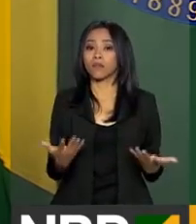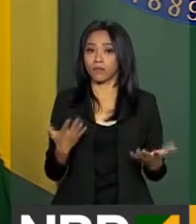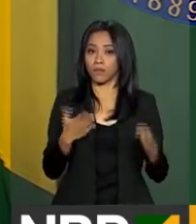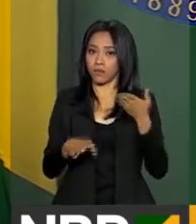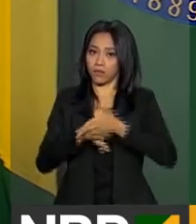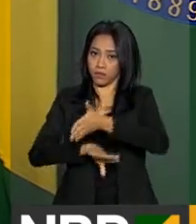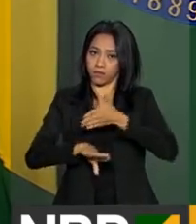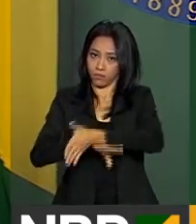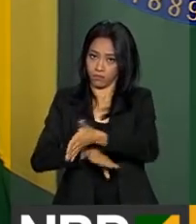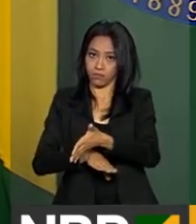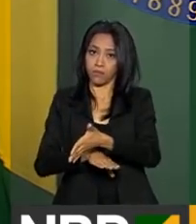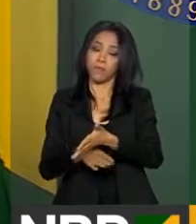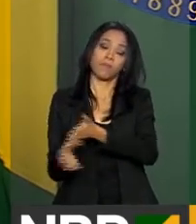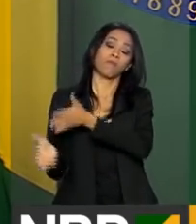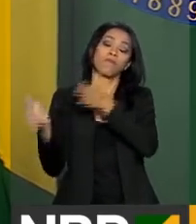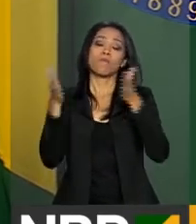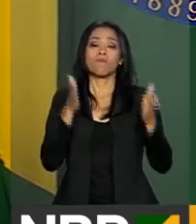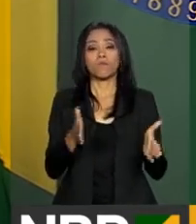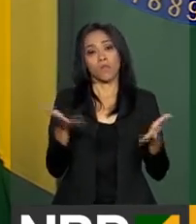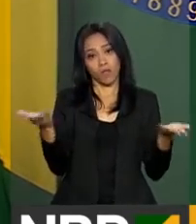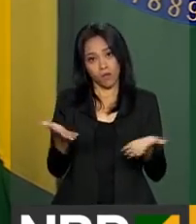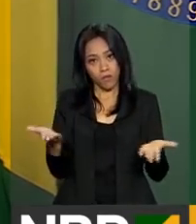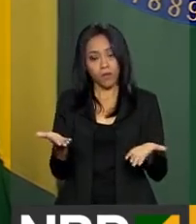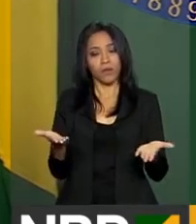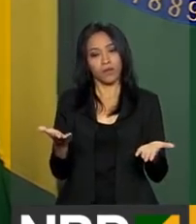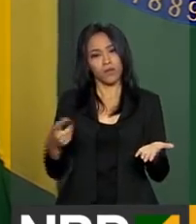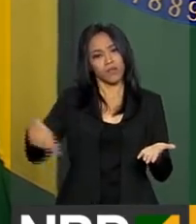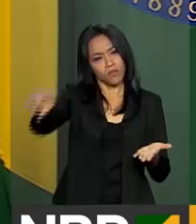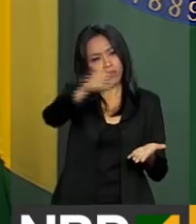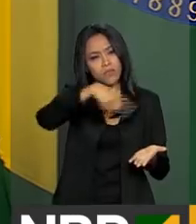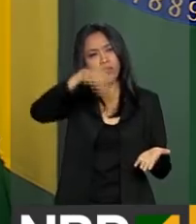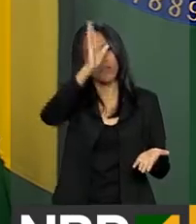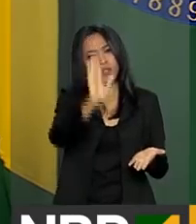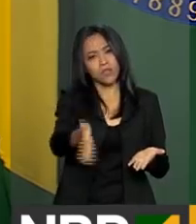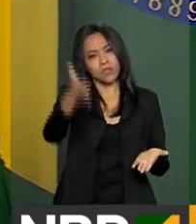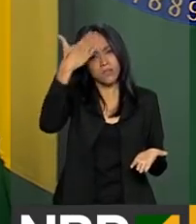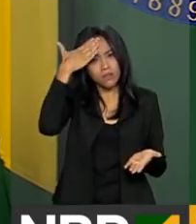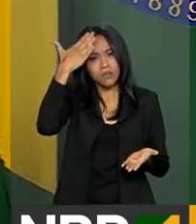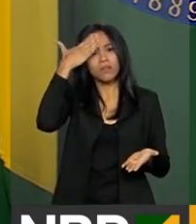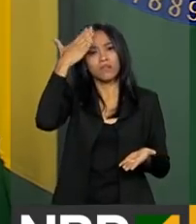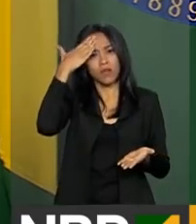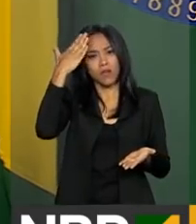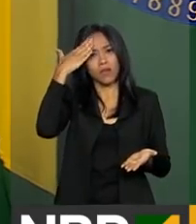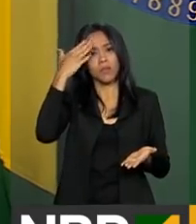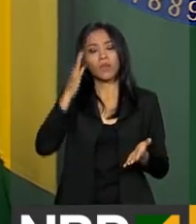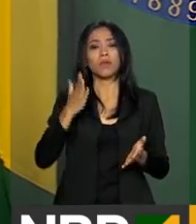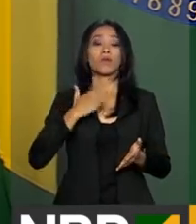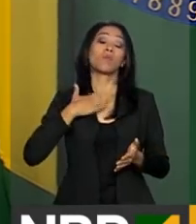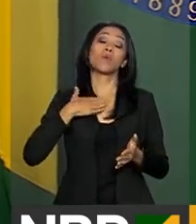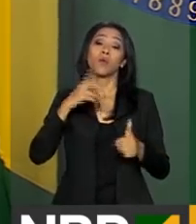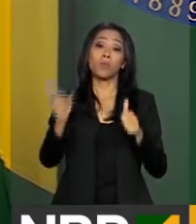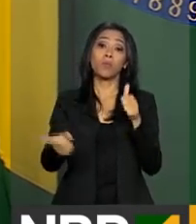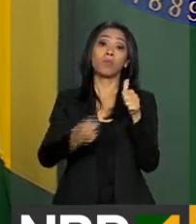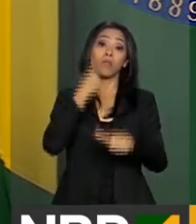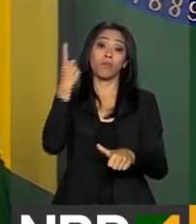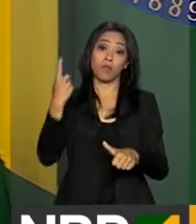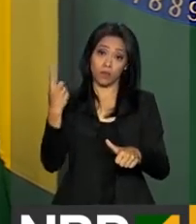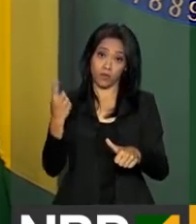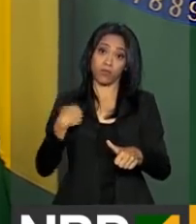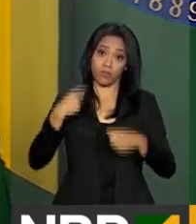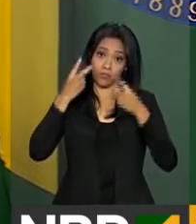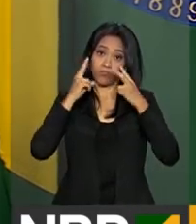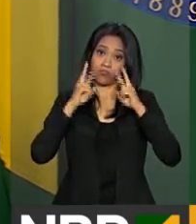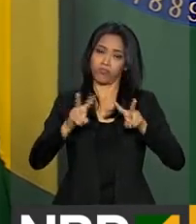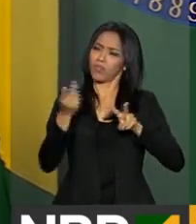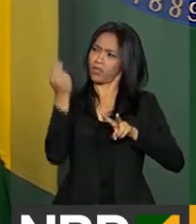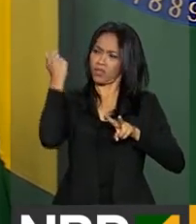agora convenhamos vocês acompanharam o meu primeiro depoimento há muito